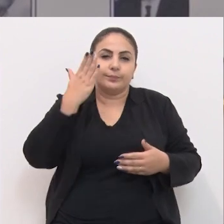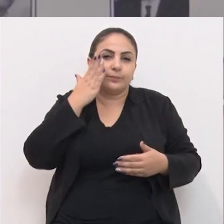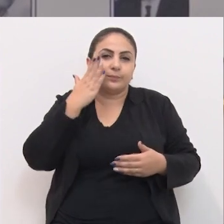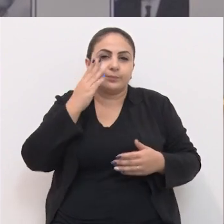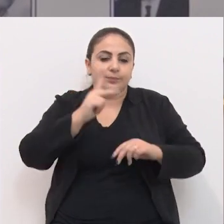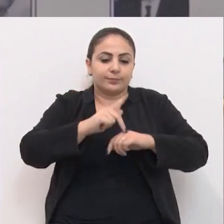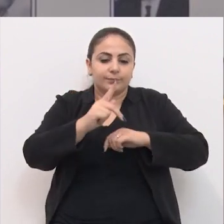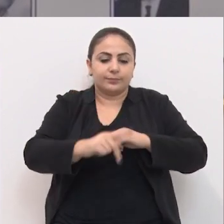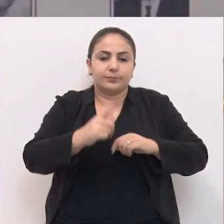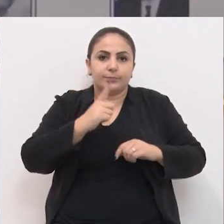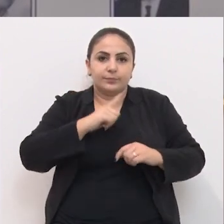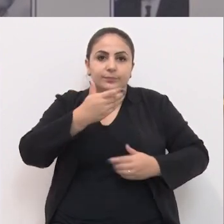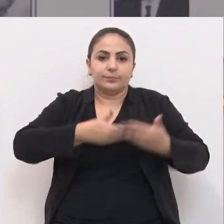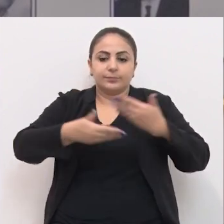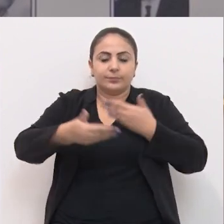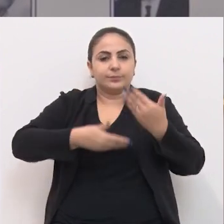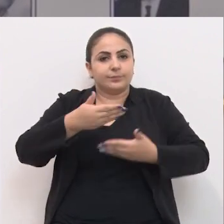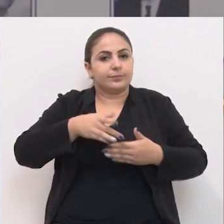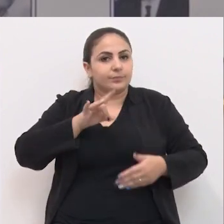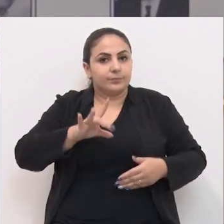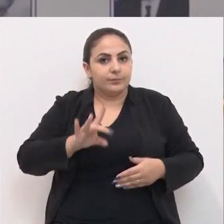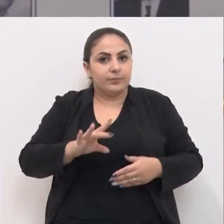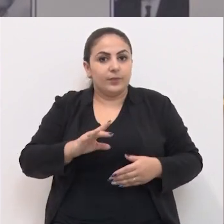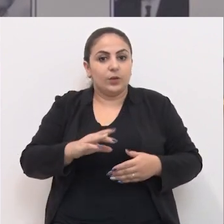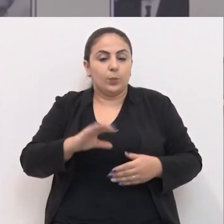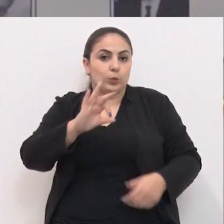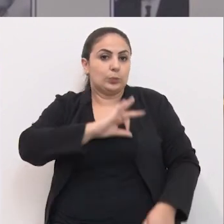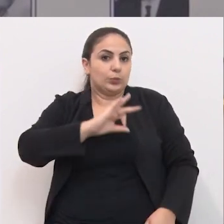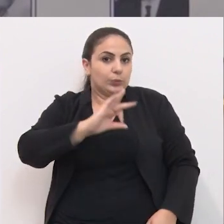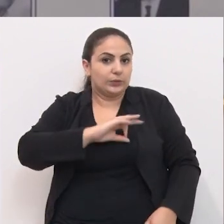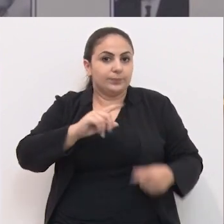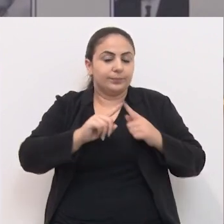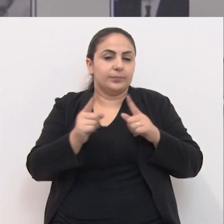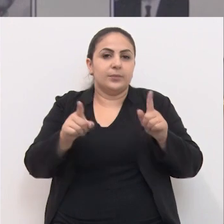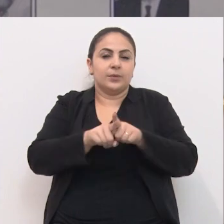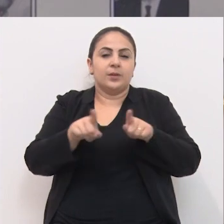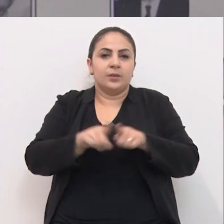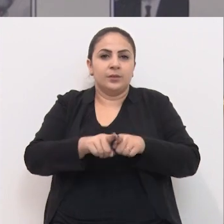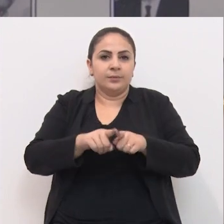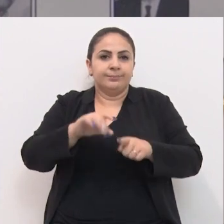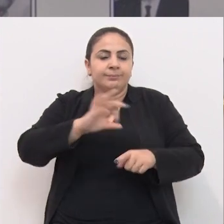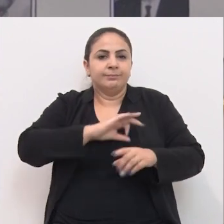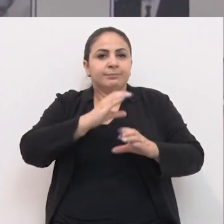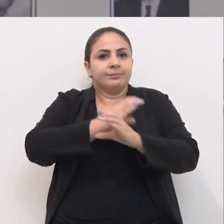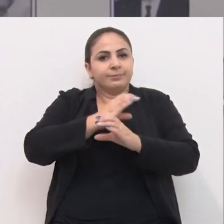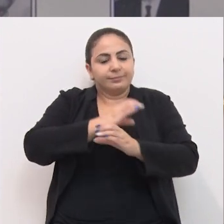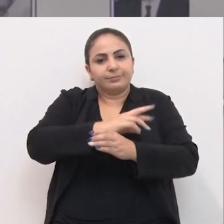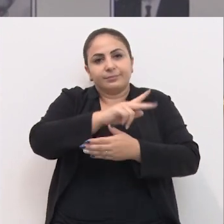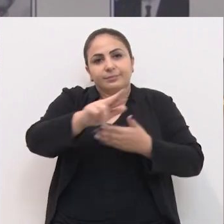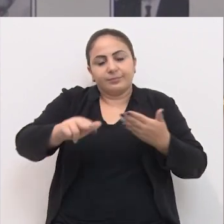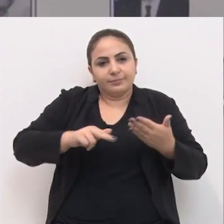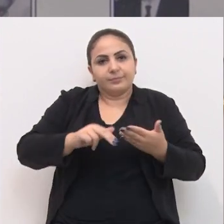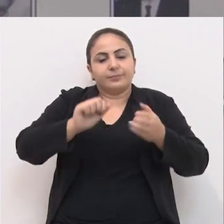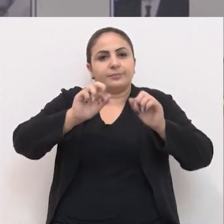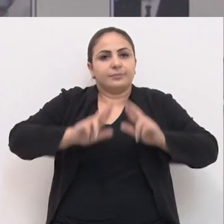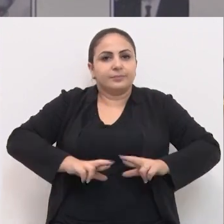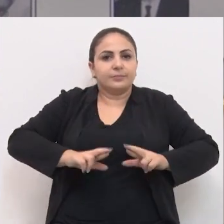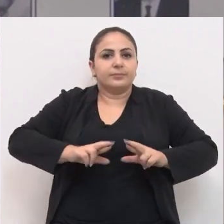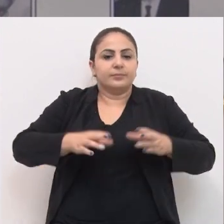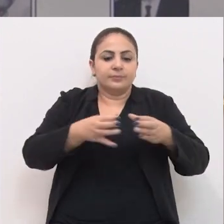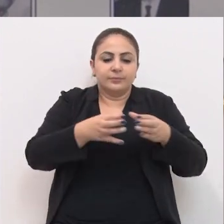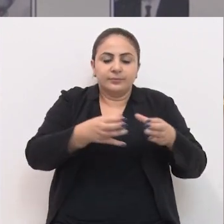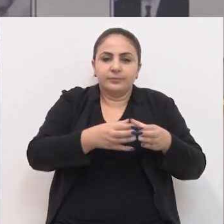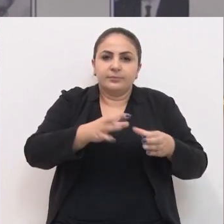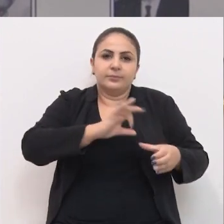pessoas físicas, jurídicas e entidades possam auxiliar em projetos específicos para a área. Uma forma de